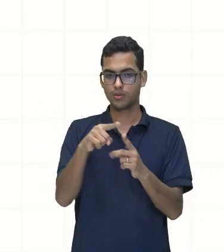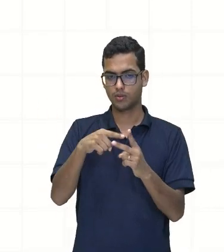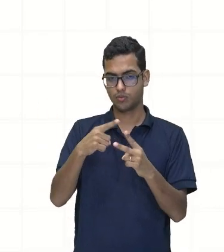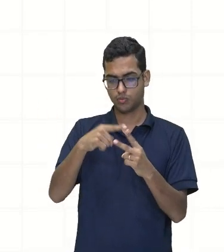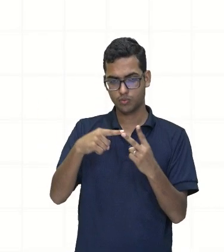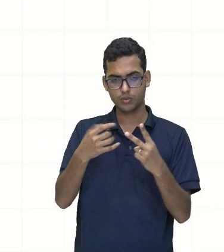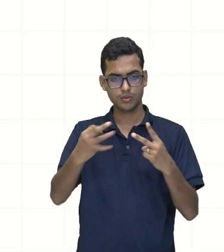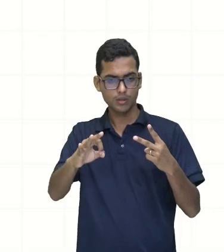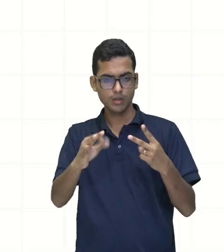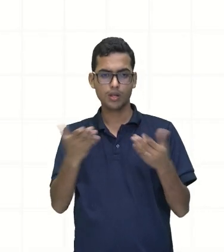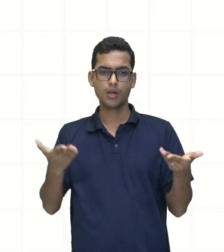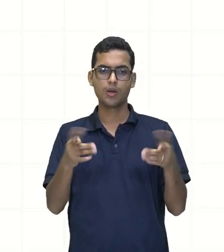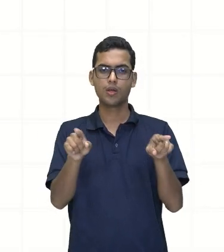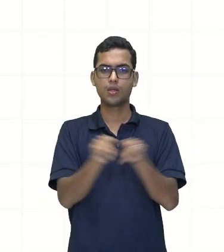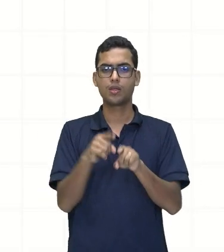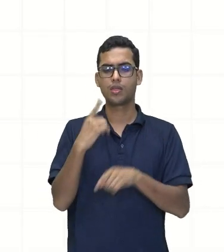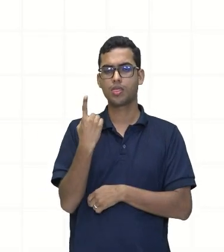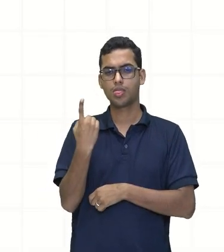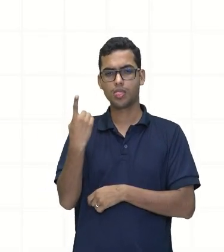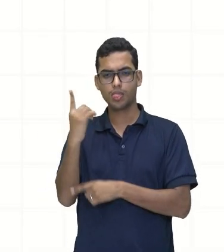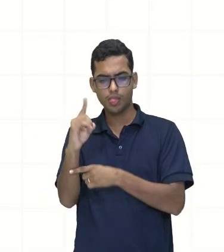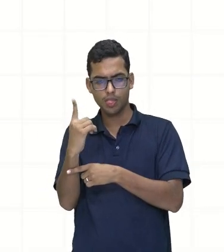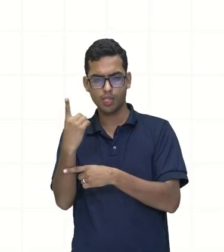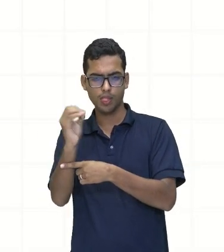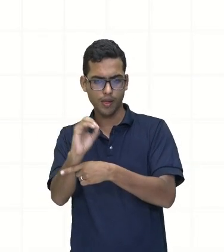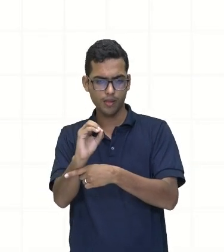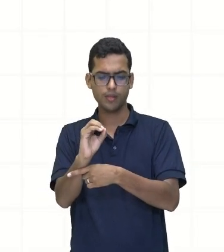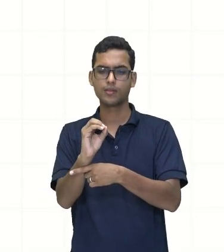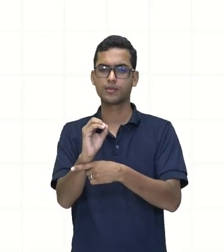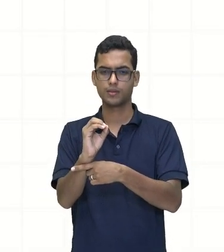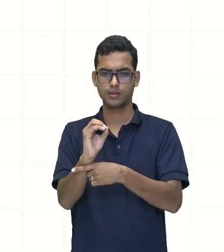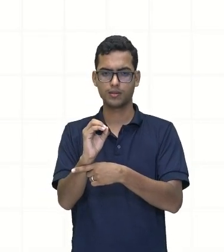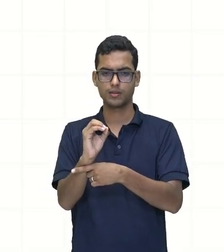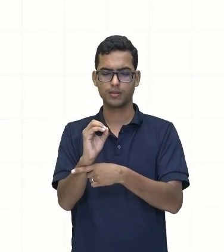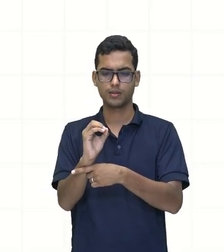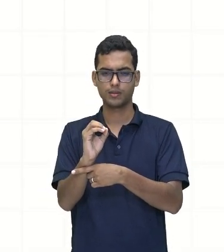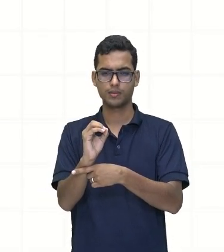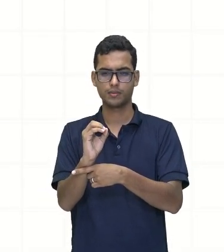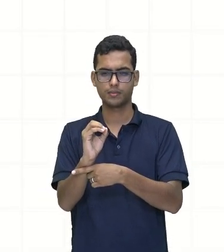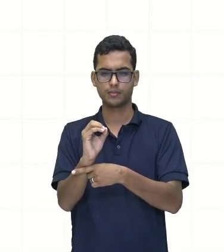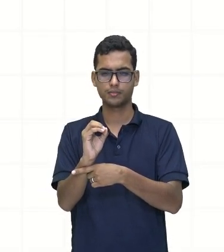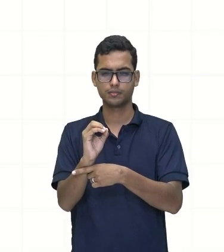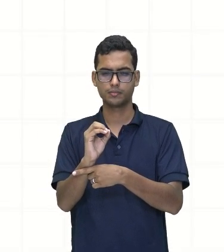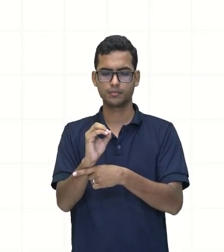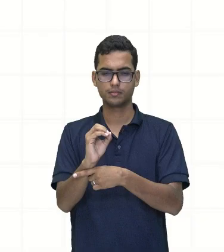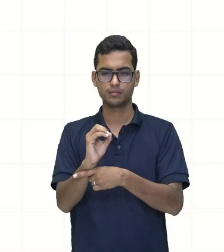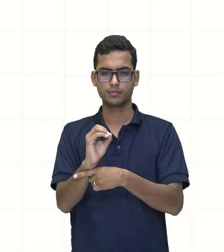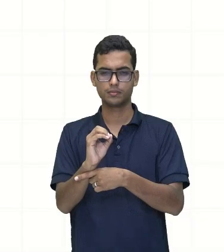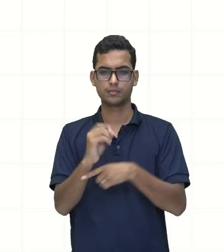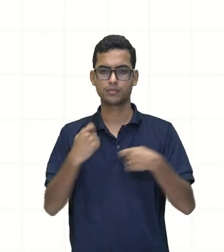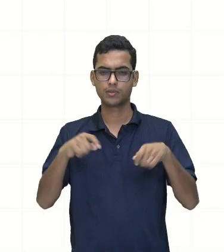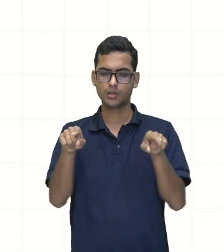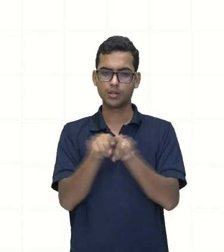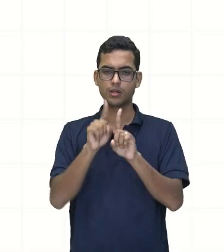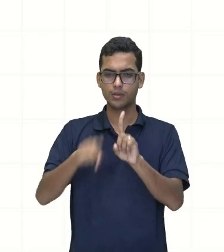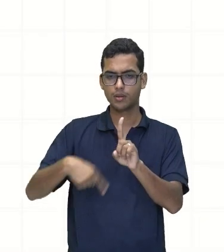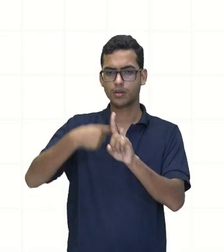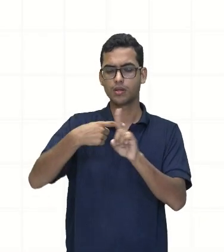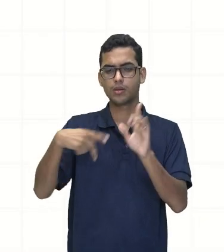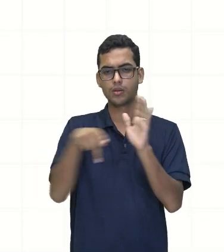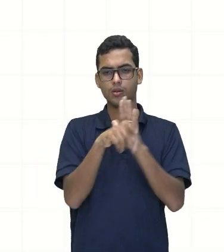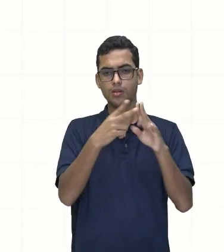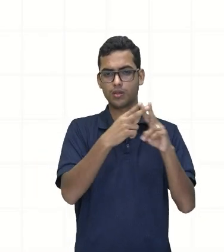são 10 pares, porém, né, eu tenho que acrescentar mais 2 ímpares, que é